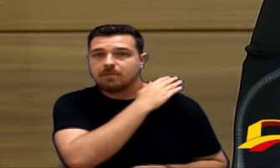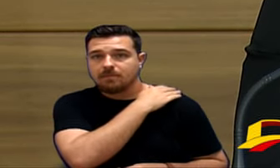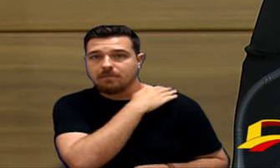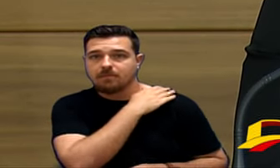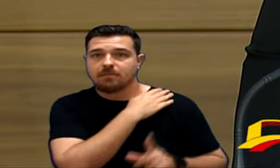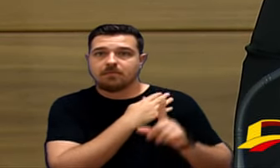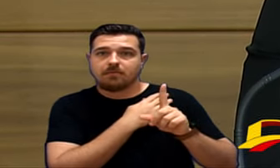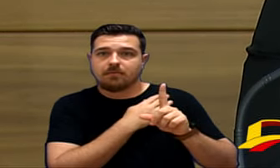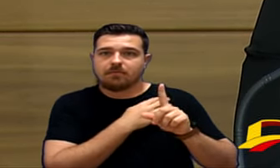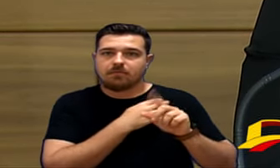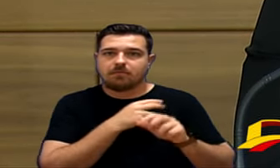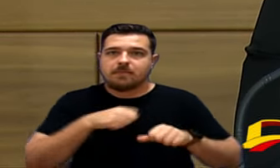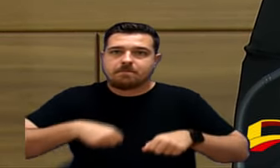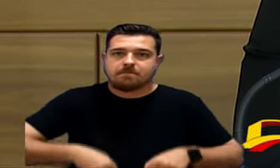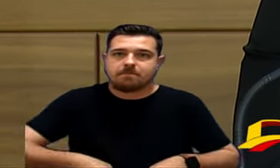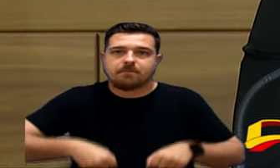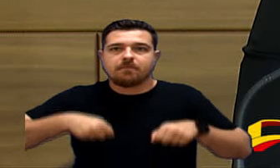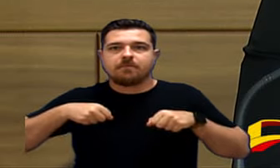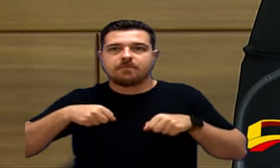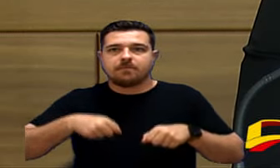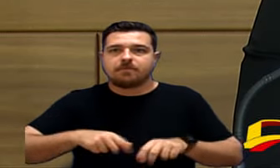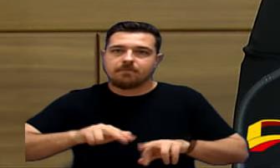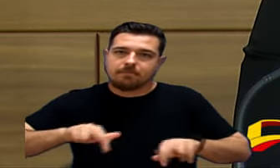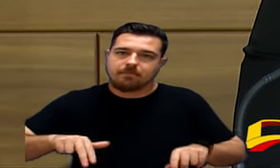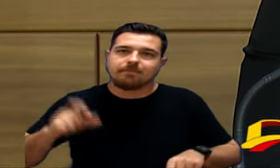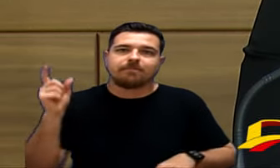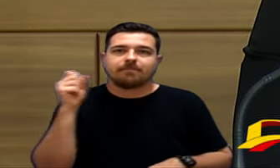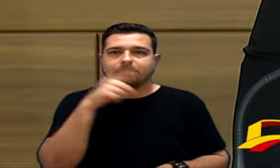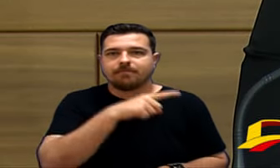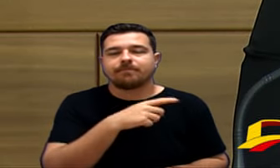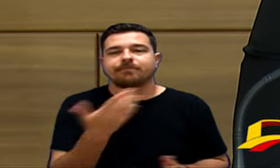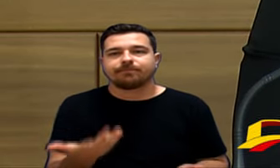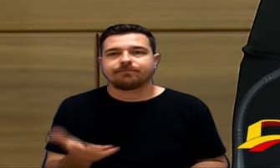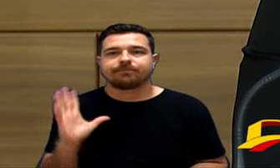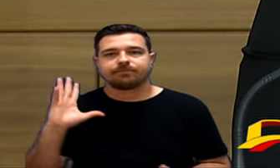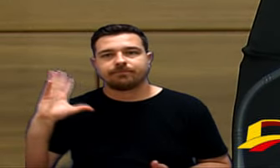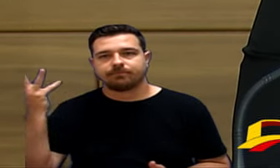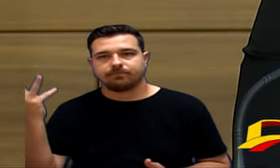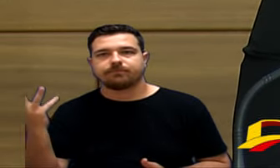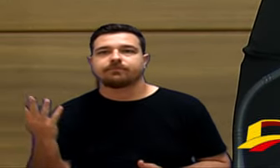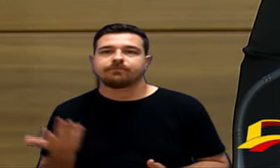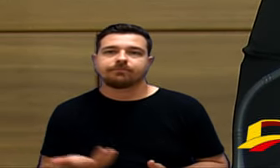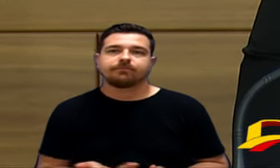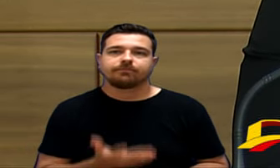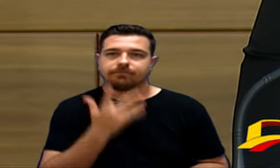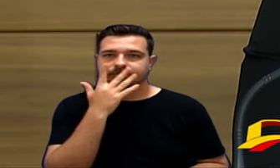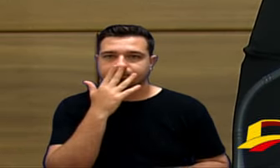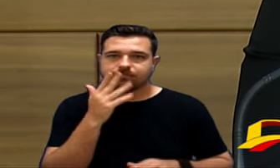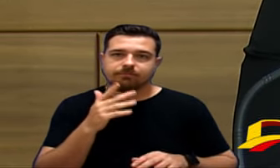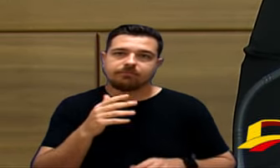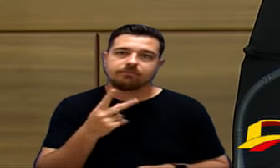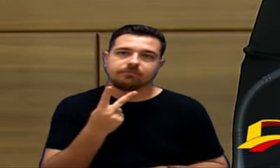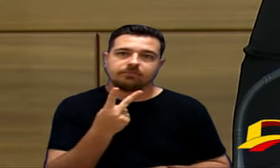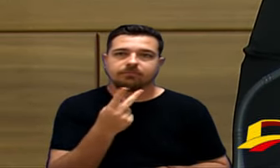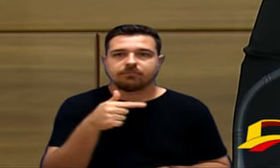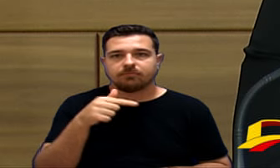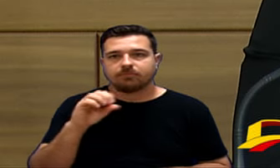muito equipamento muito peso enfim né isso acaba se reduzindo aproximadamente